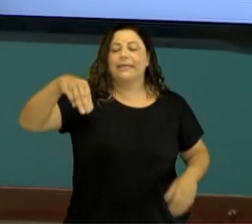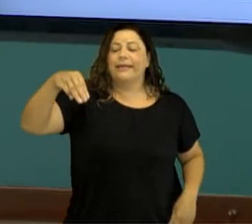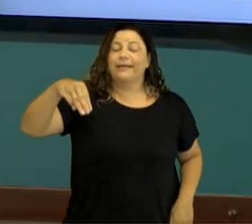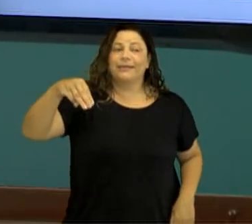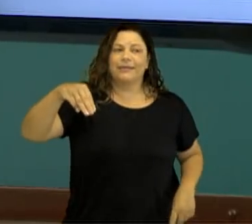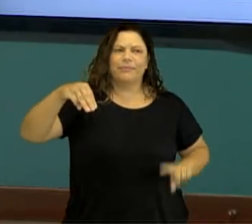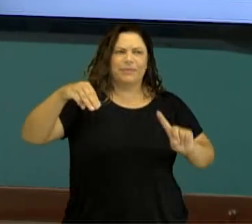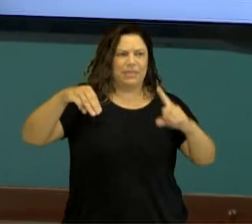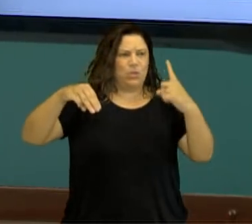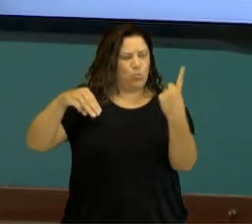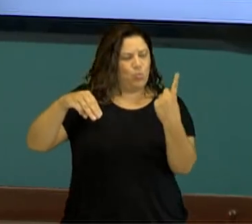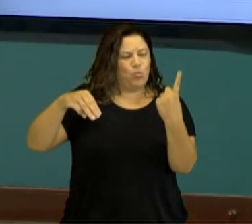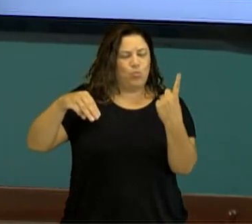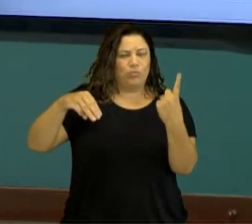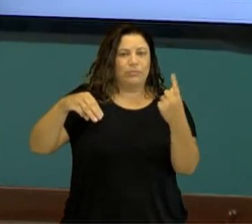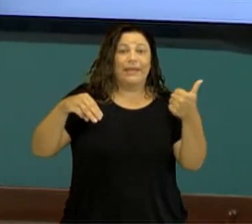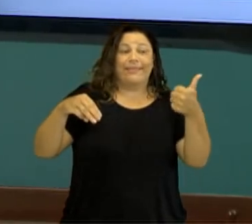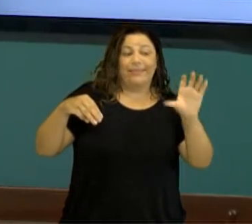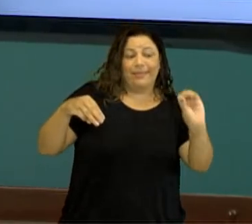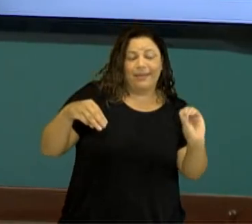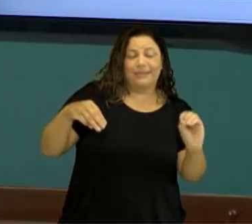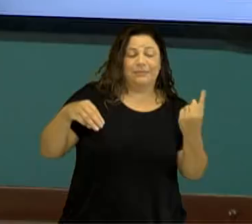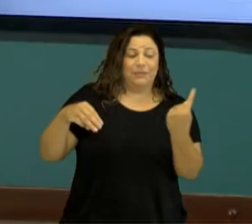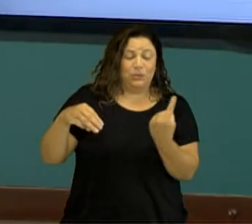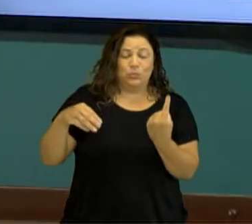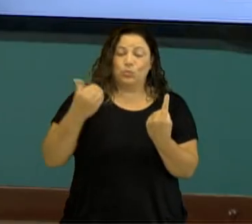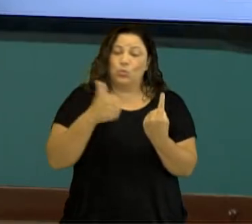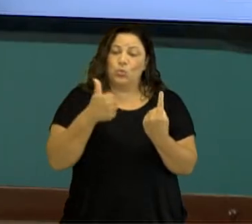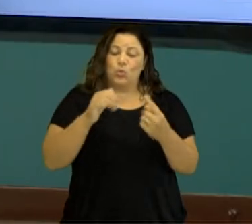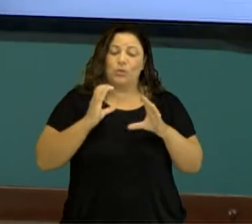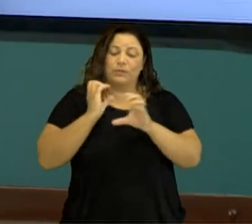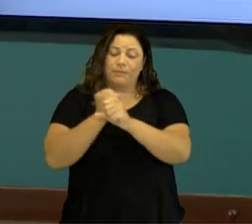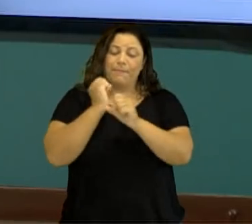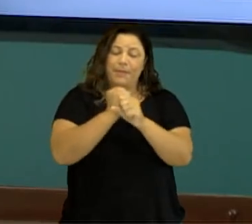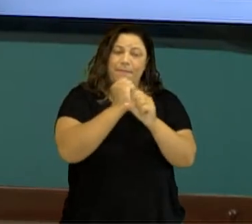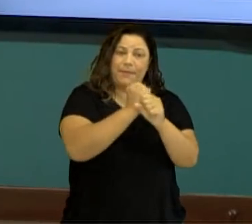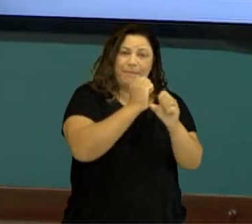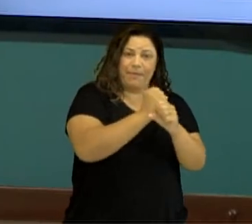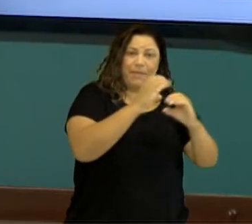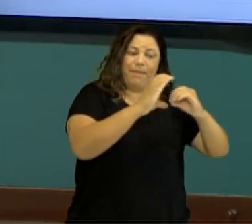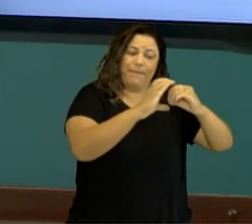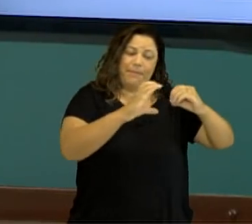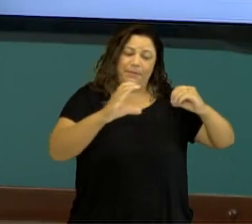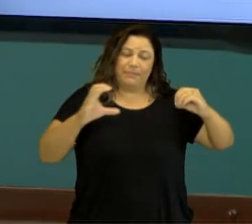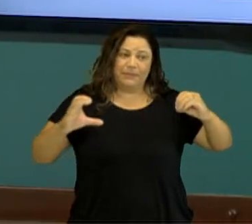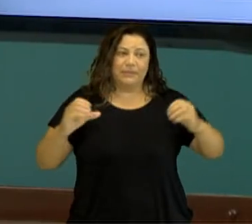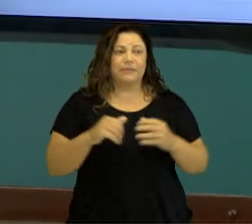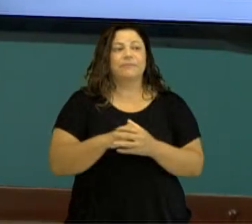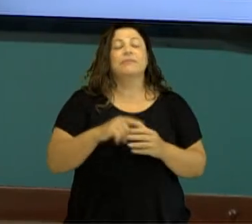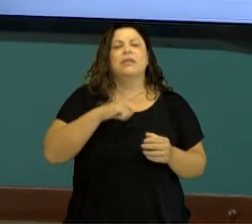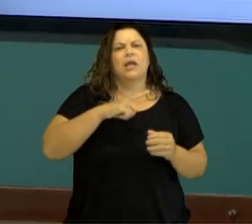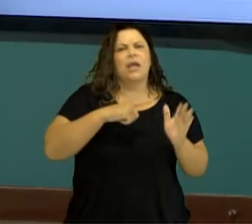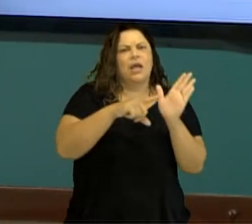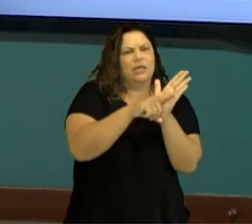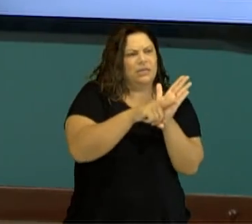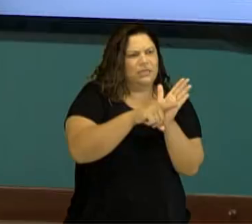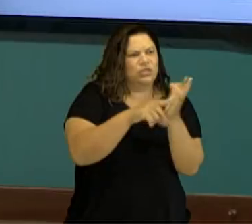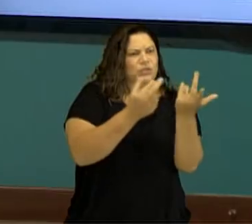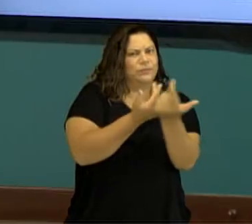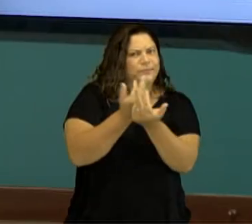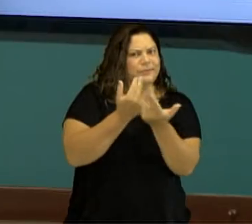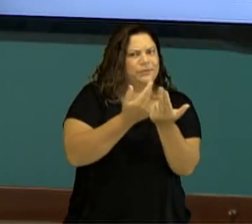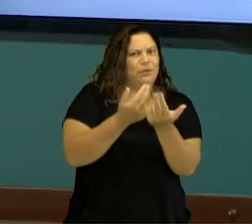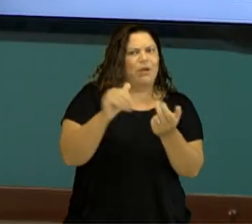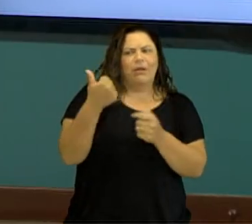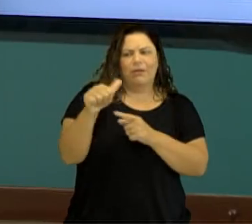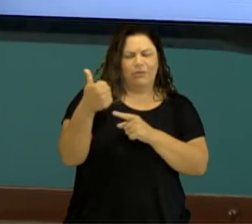tem mais 1. 10 mais 1, 11. Então esse átomo aqui, ele tem carga negativa igual a 11.